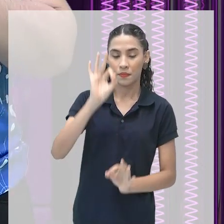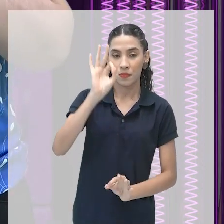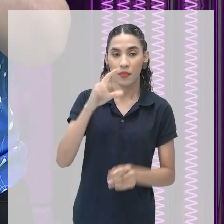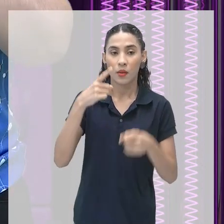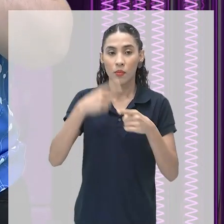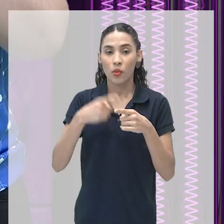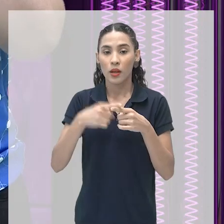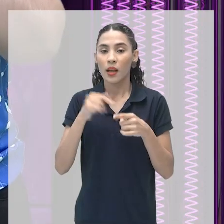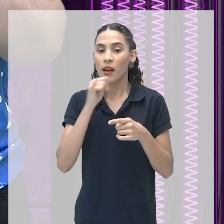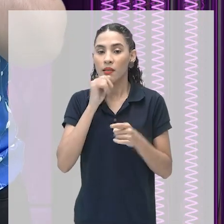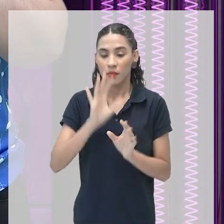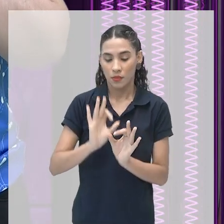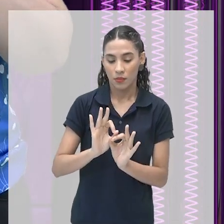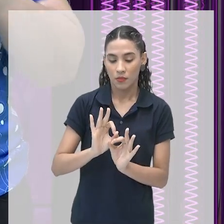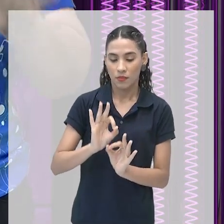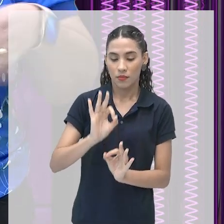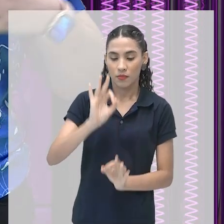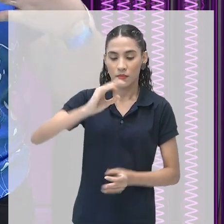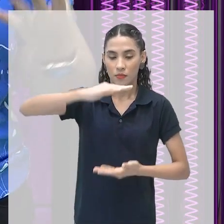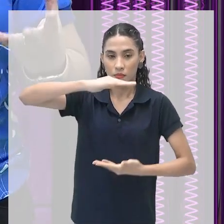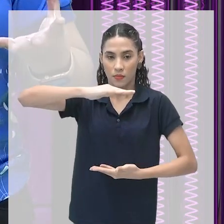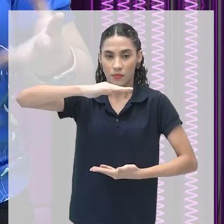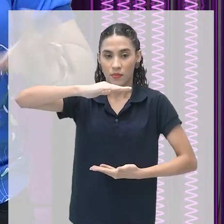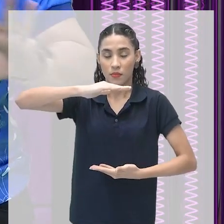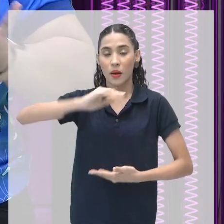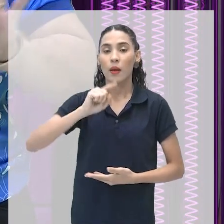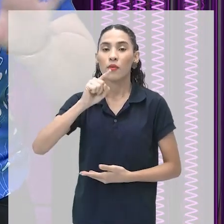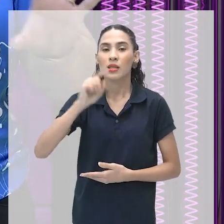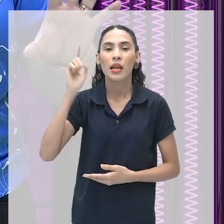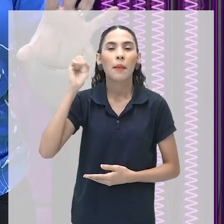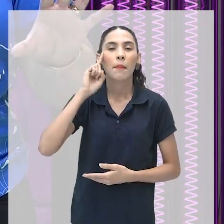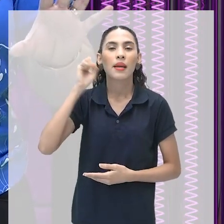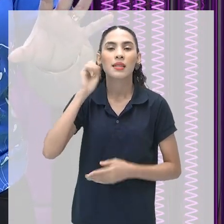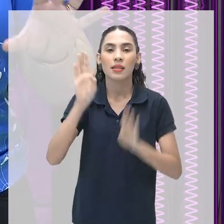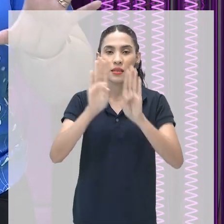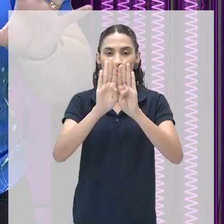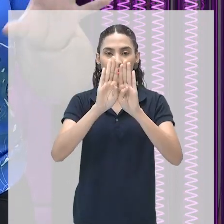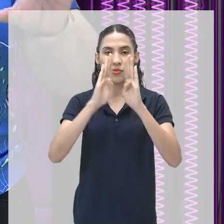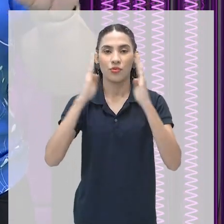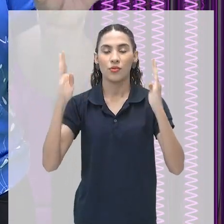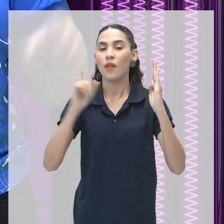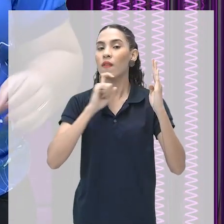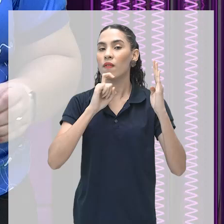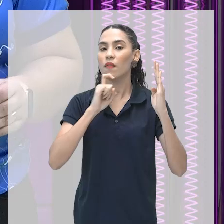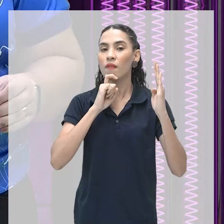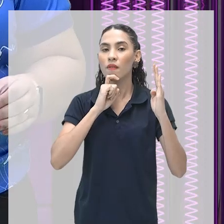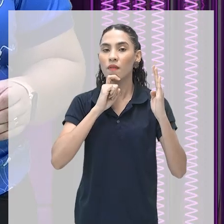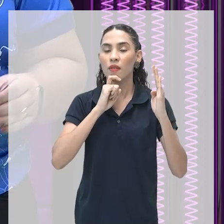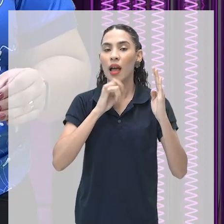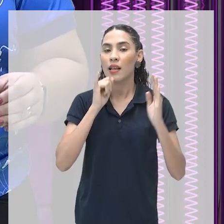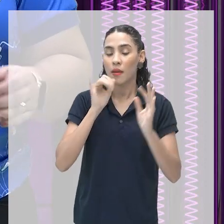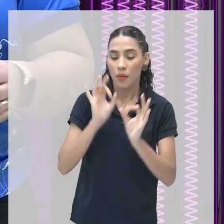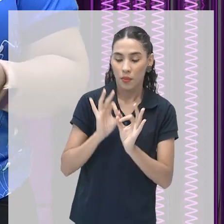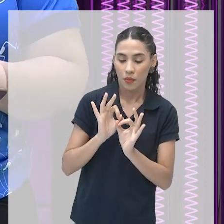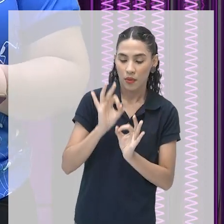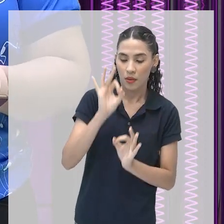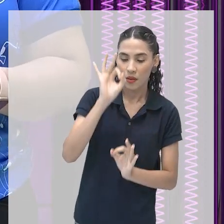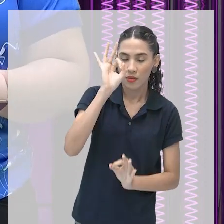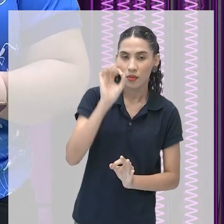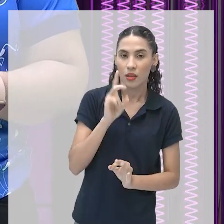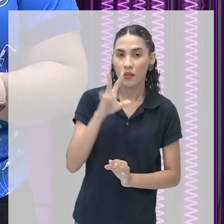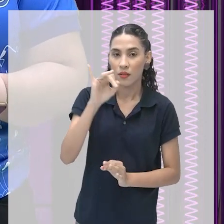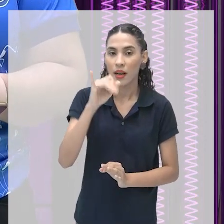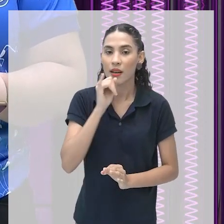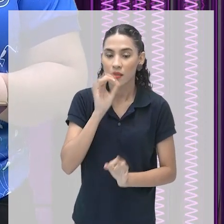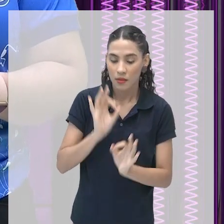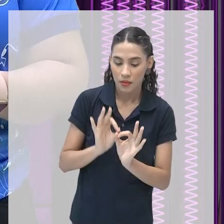esse prisma está bem retinho, né? Digamos, pense aí numa geladeira. Quando a gente vai medir a altura da geladeira, você vai